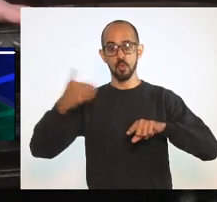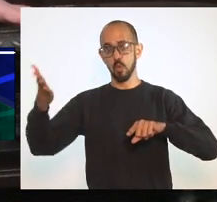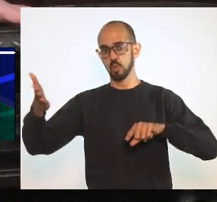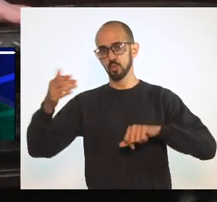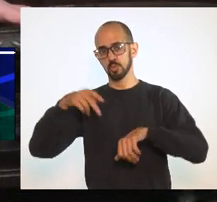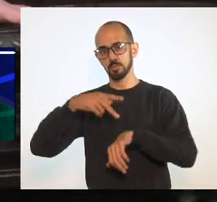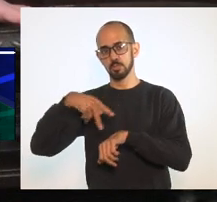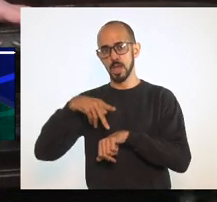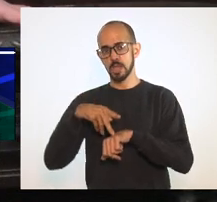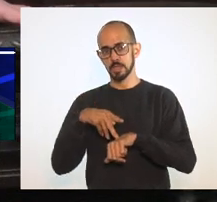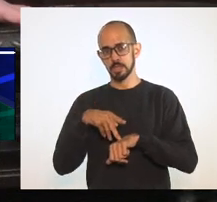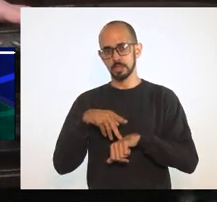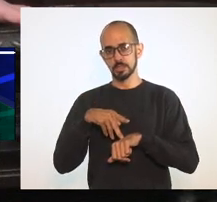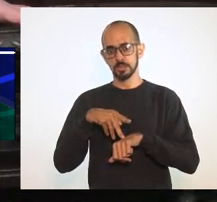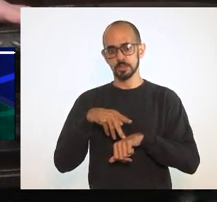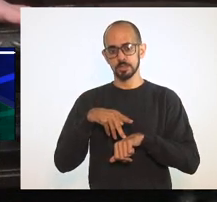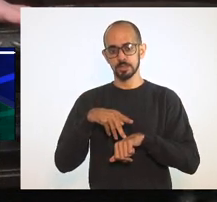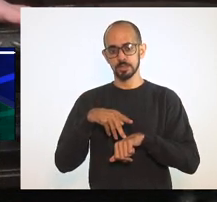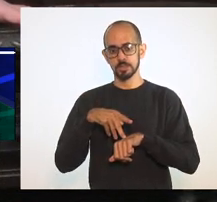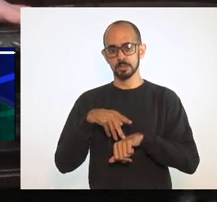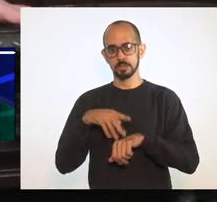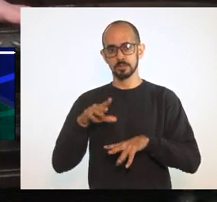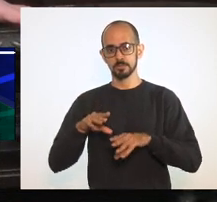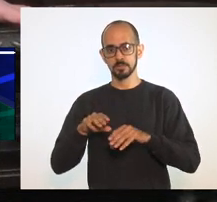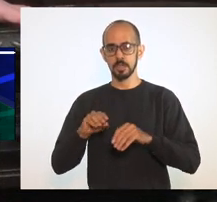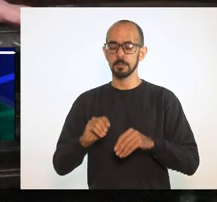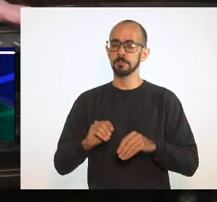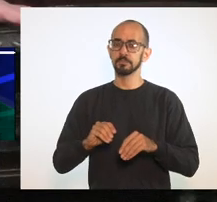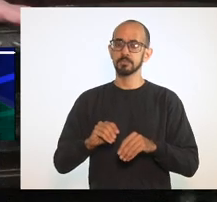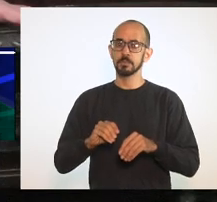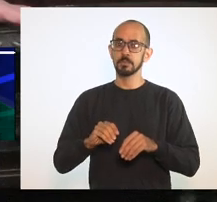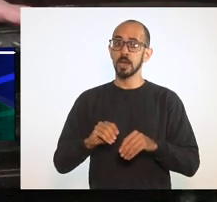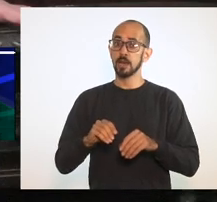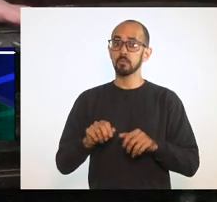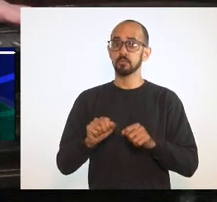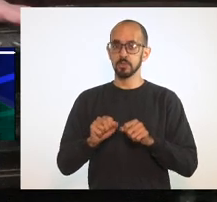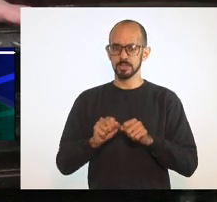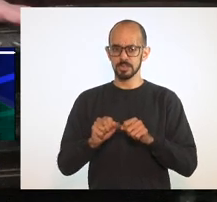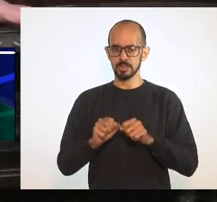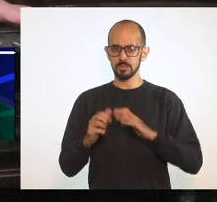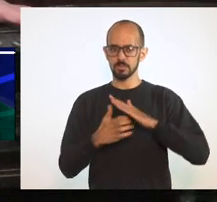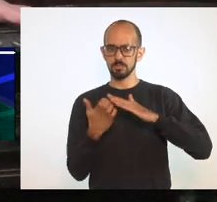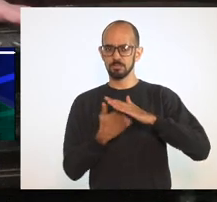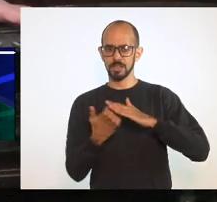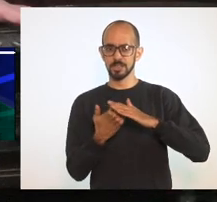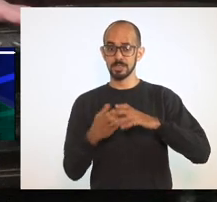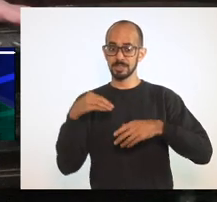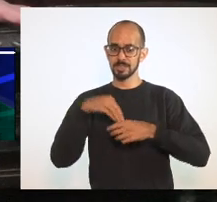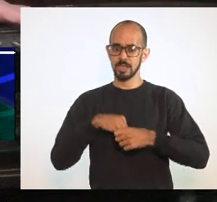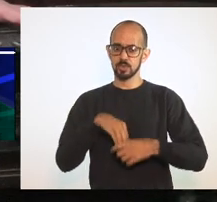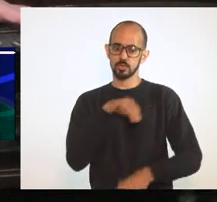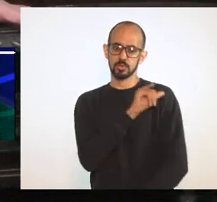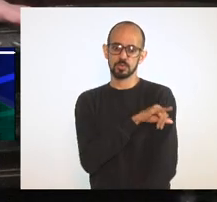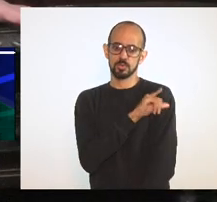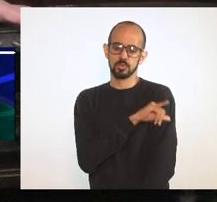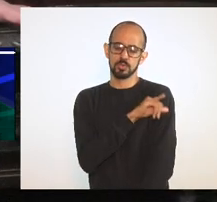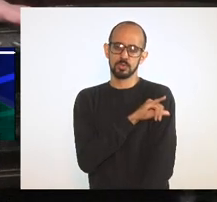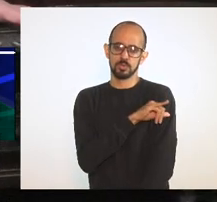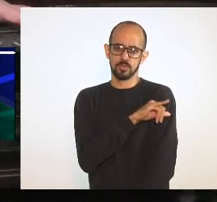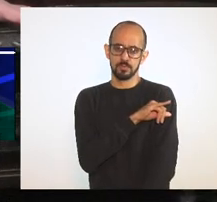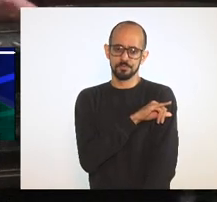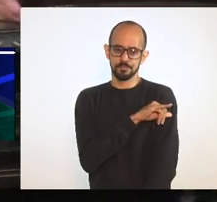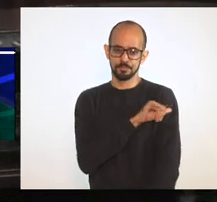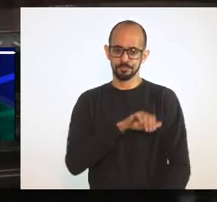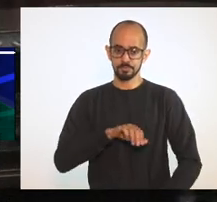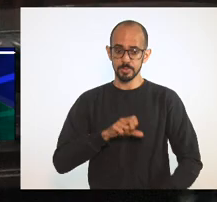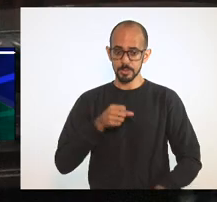equipamentos, ou instalações ou serviços dentro do Brasil e fora do Rio, ou mesmo 3% no Rio. Se